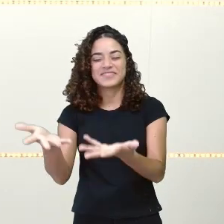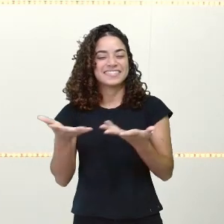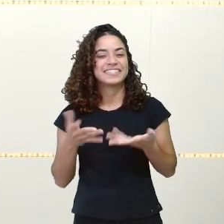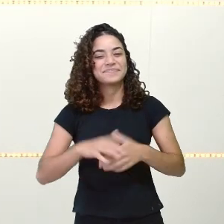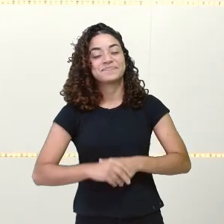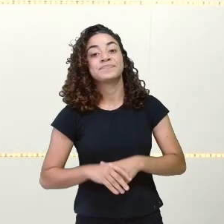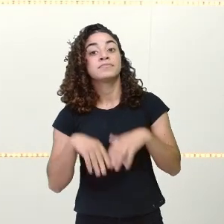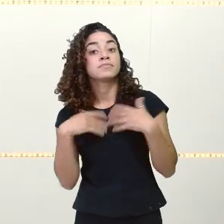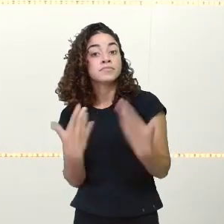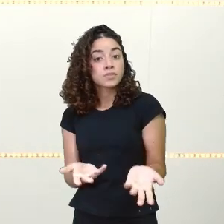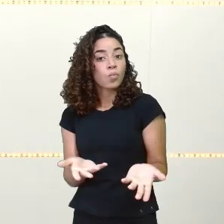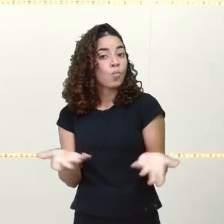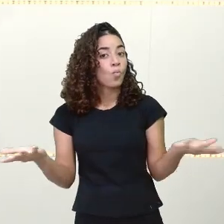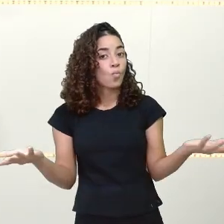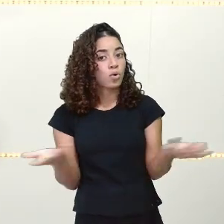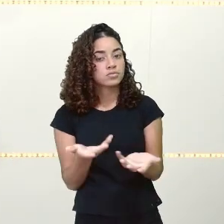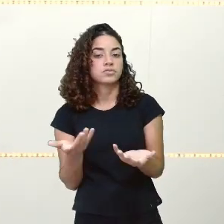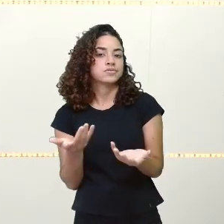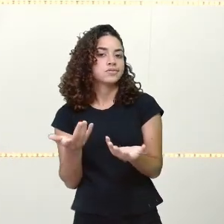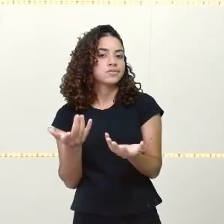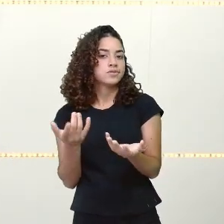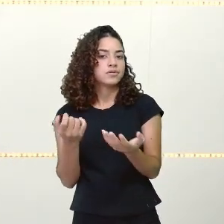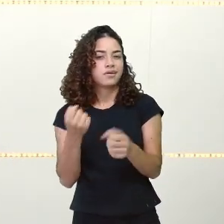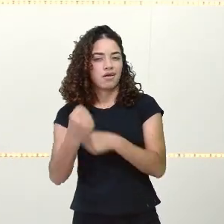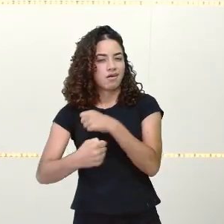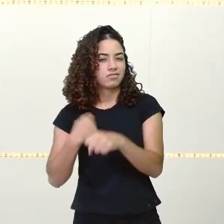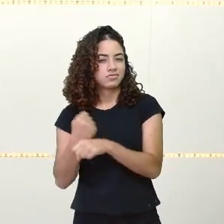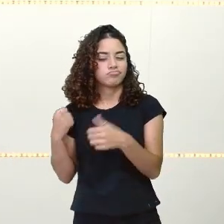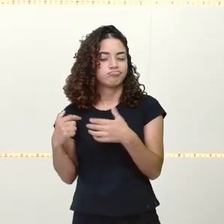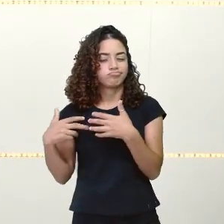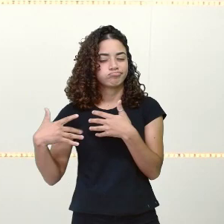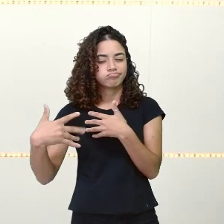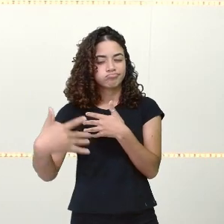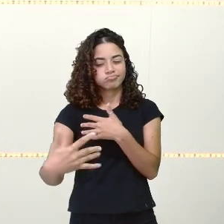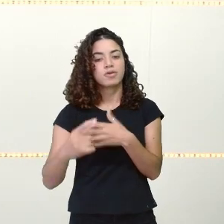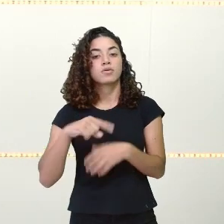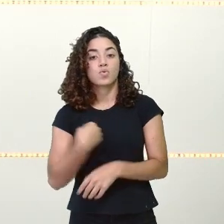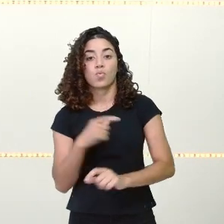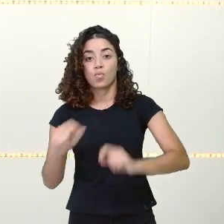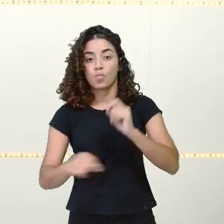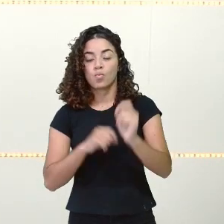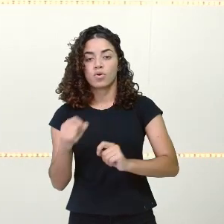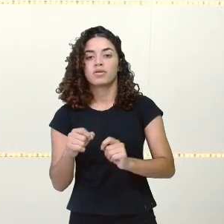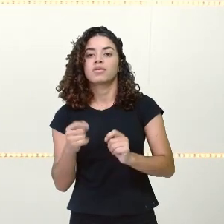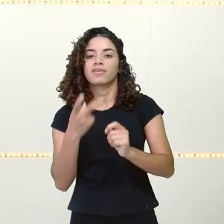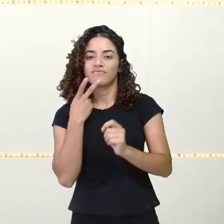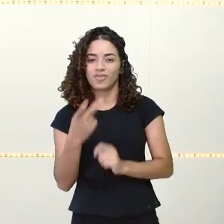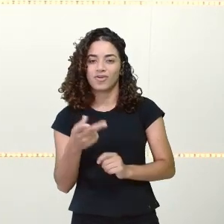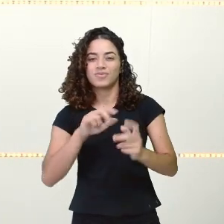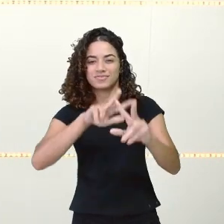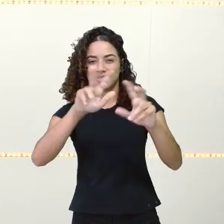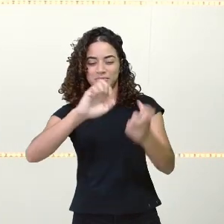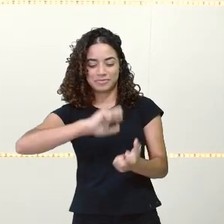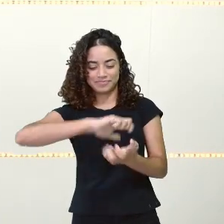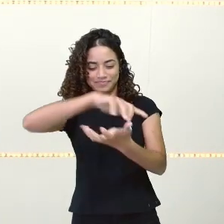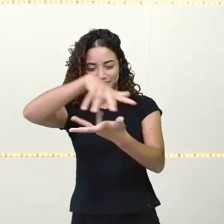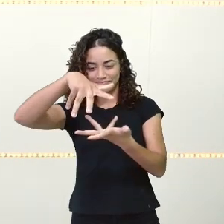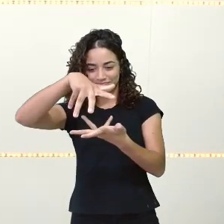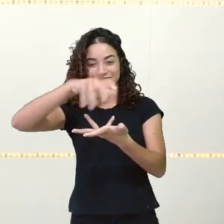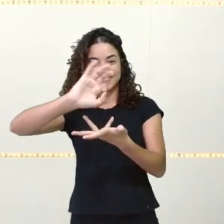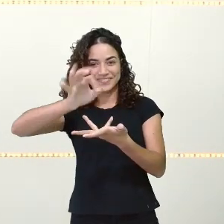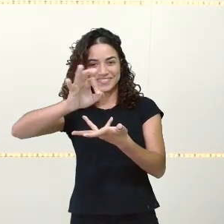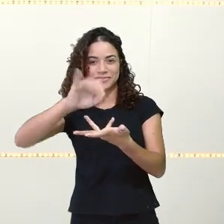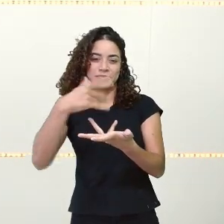bem-vinda. Então, gente, durante todo o ano letivo, a gente sempre tocou no ponto do nosso planeta Terra. Que é o